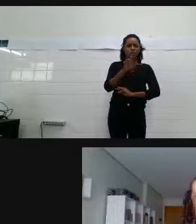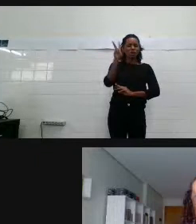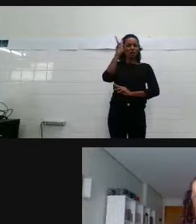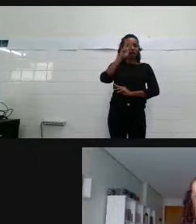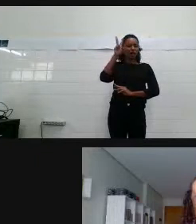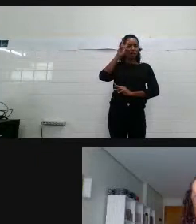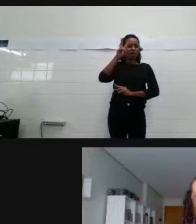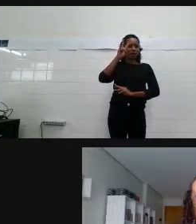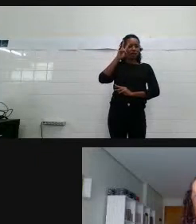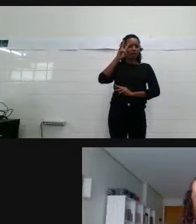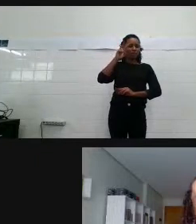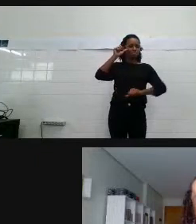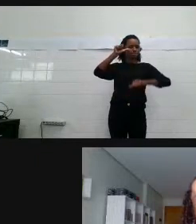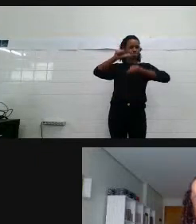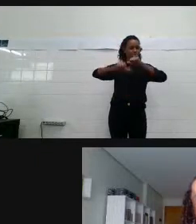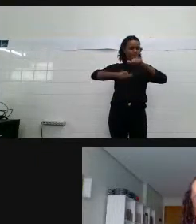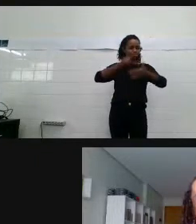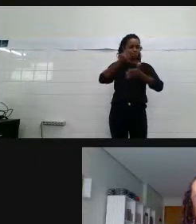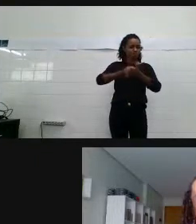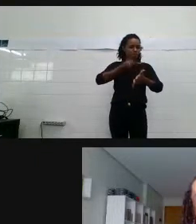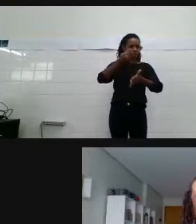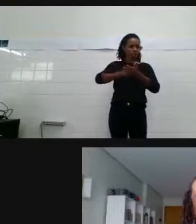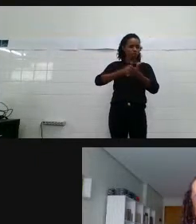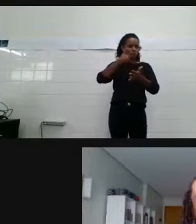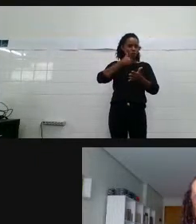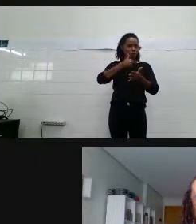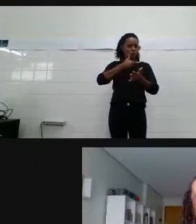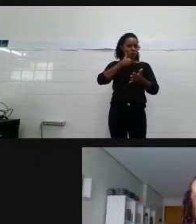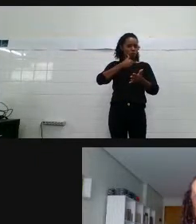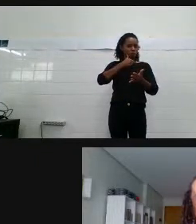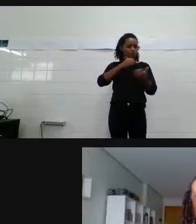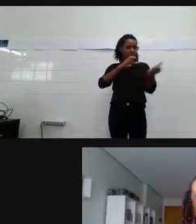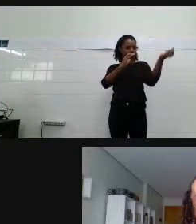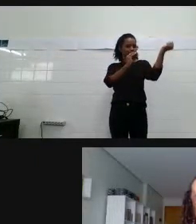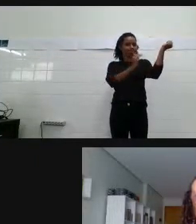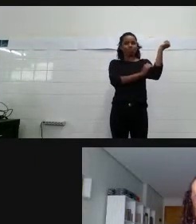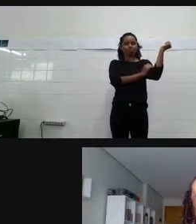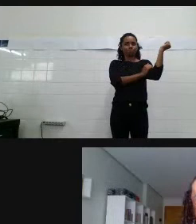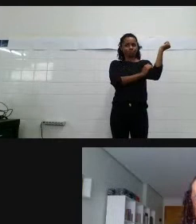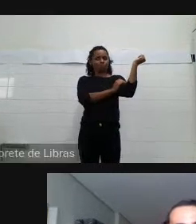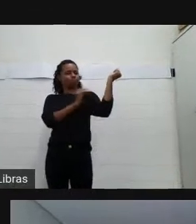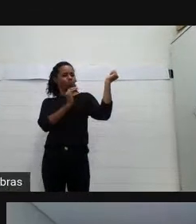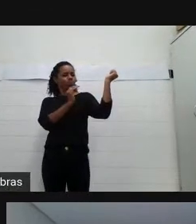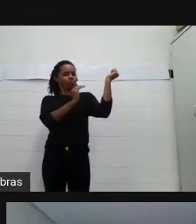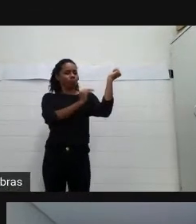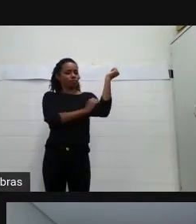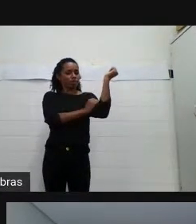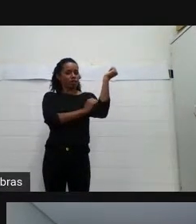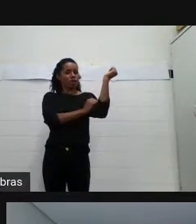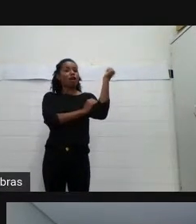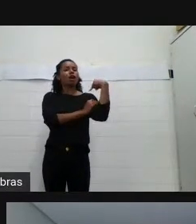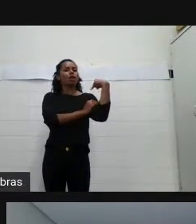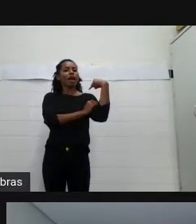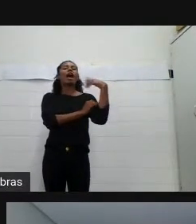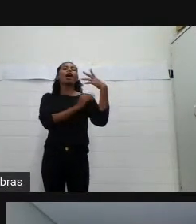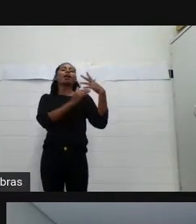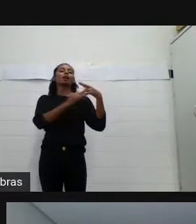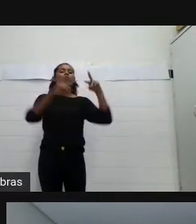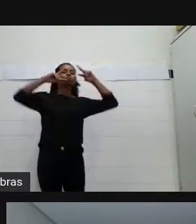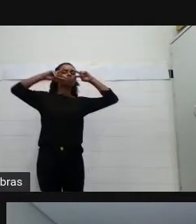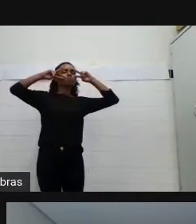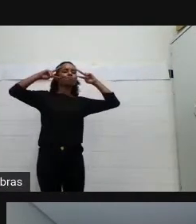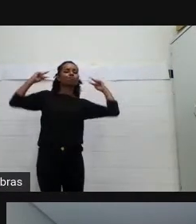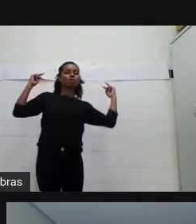Feminina, no feminismo, era muito legal, né? Radicalizar e rasgar o sutiã, queimar o sutiã.